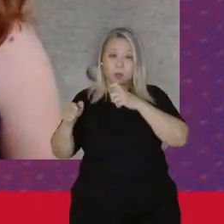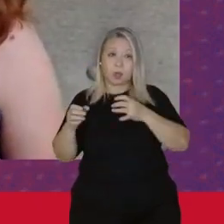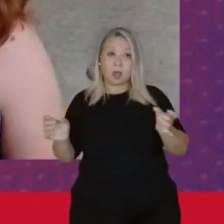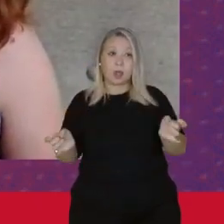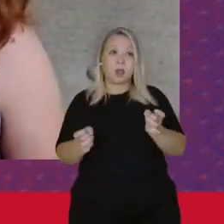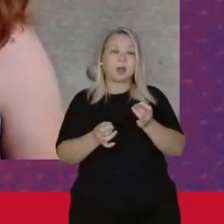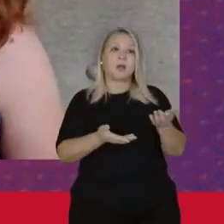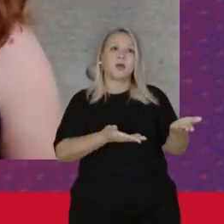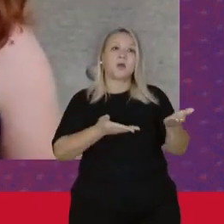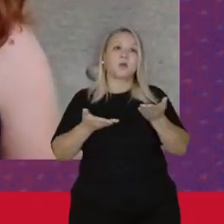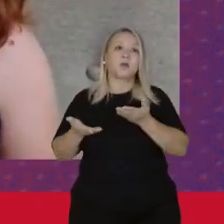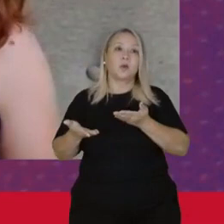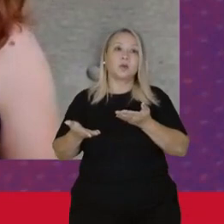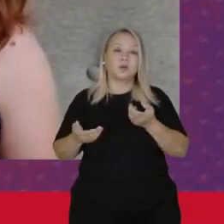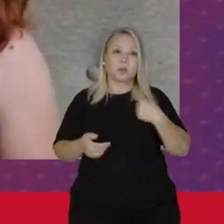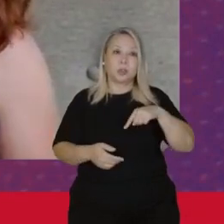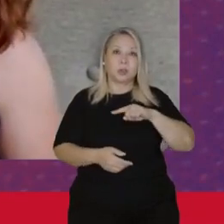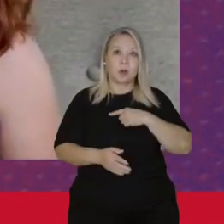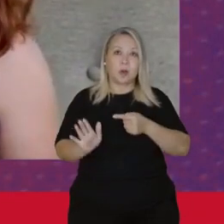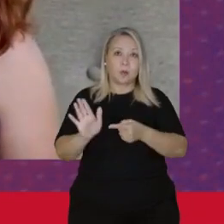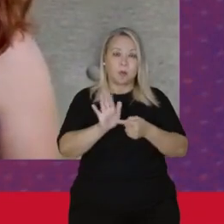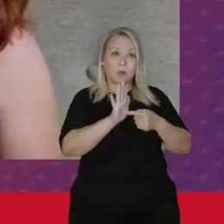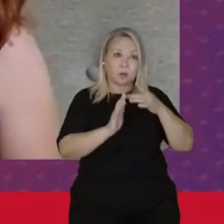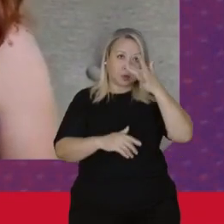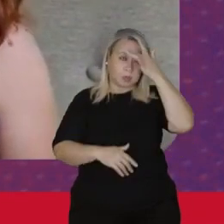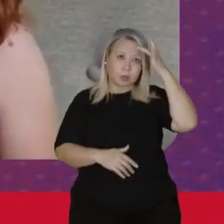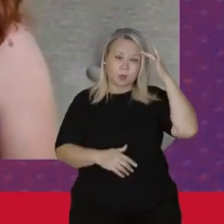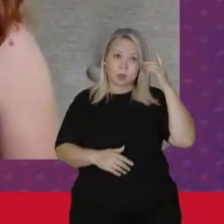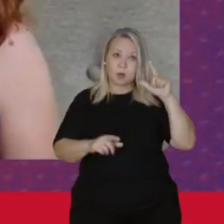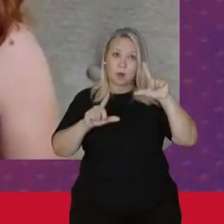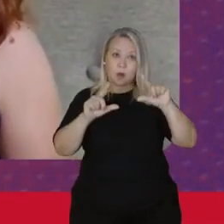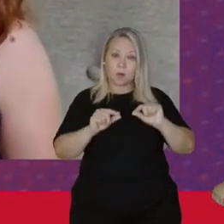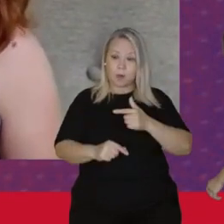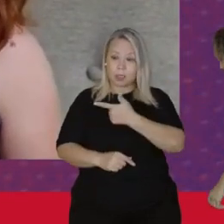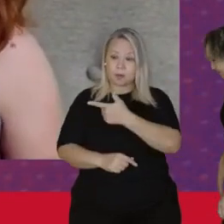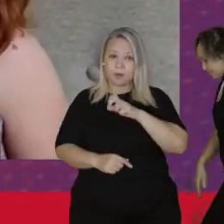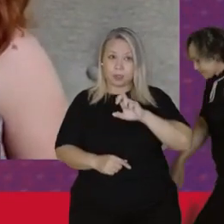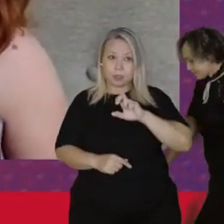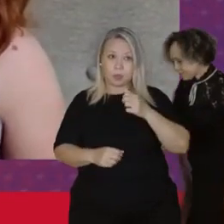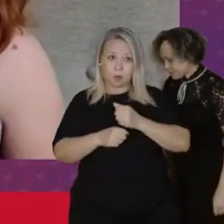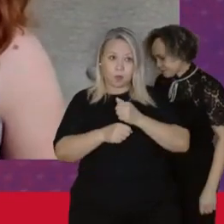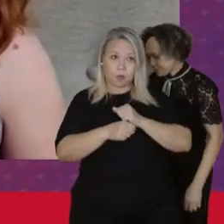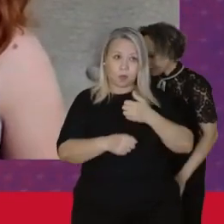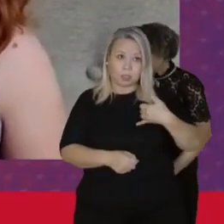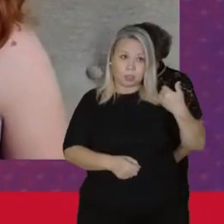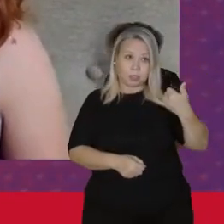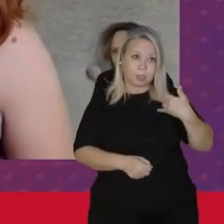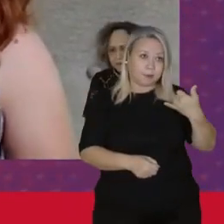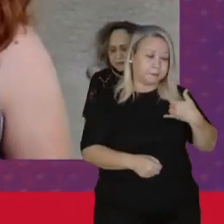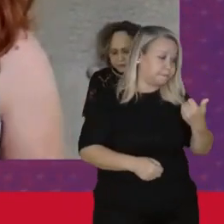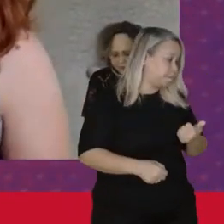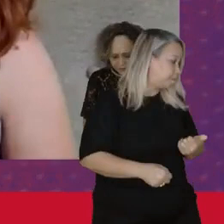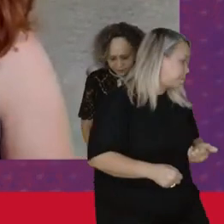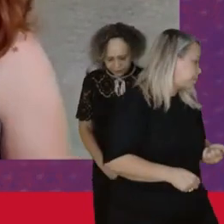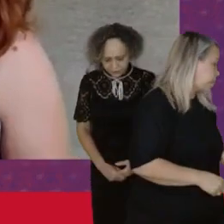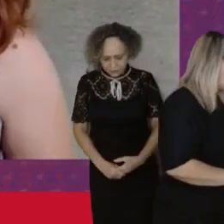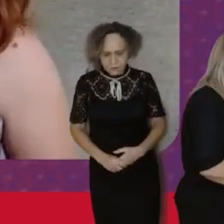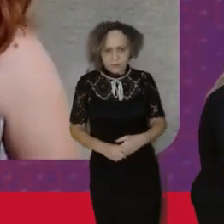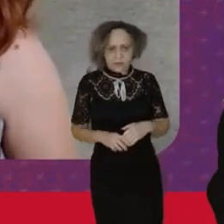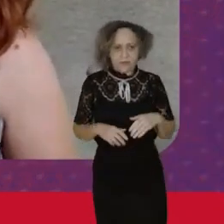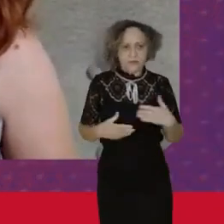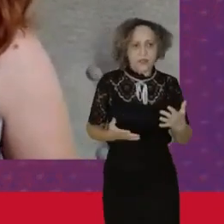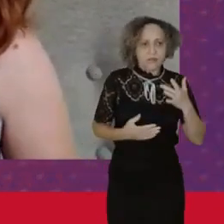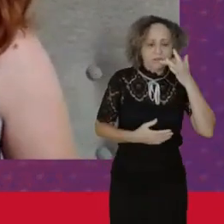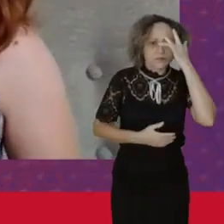gente mostra que das pessoas com menos de 25 anos de idade, que são proprietárias de terras,